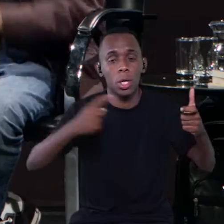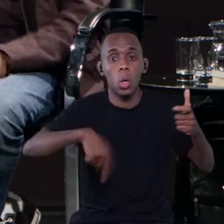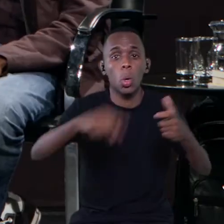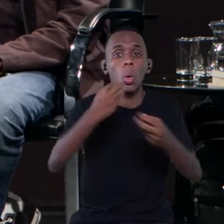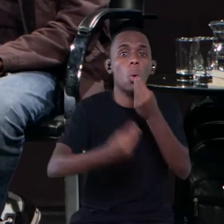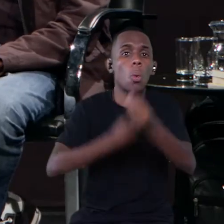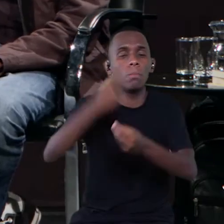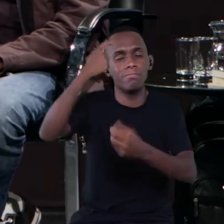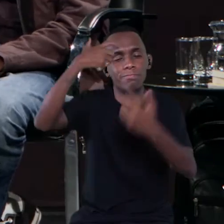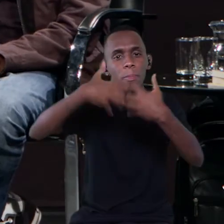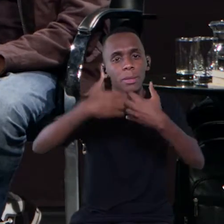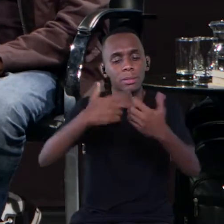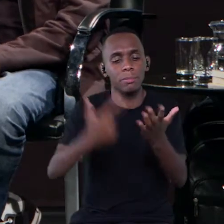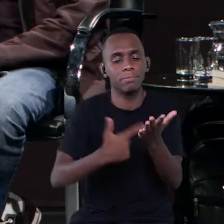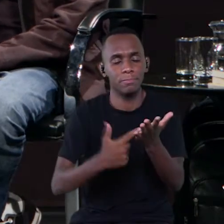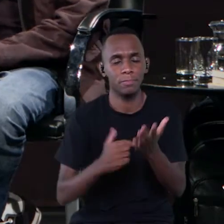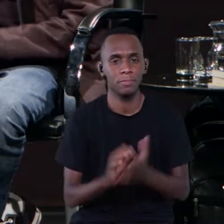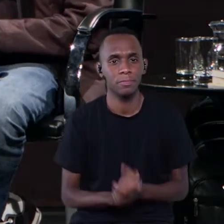de pensar o que é o literário.